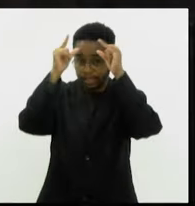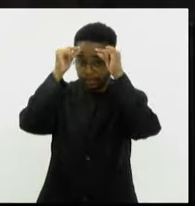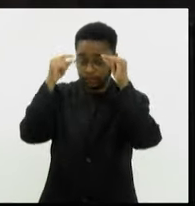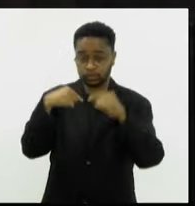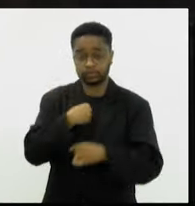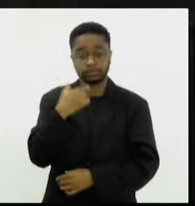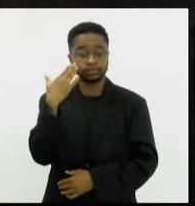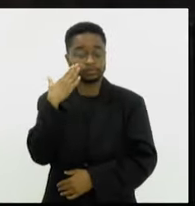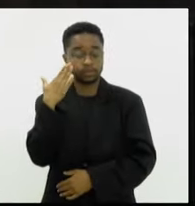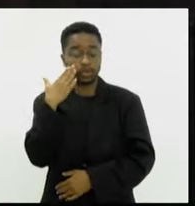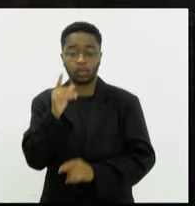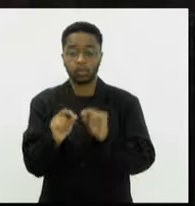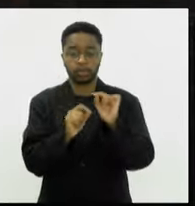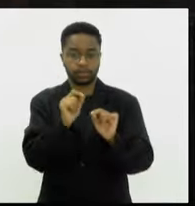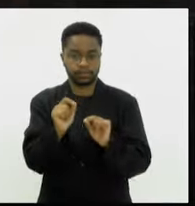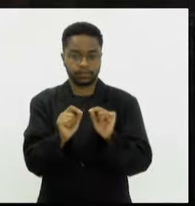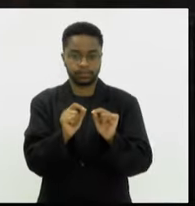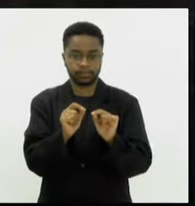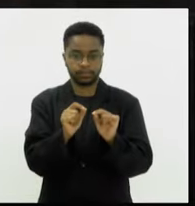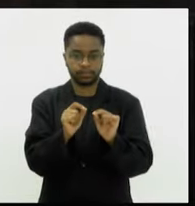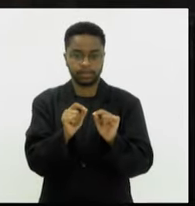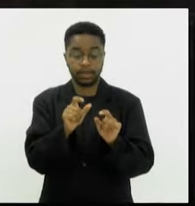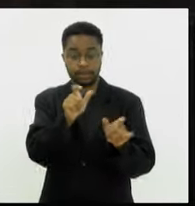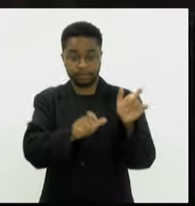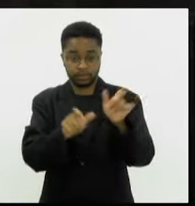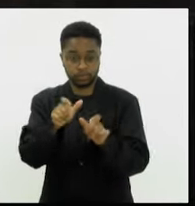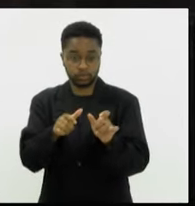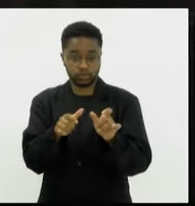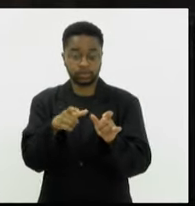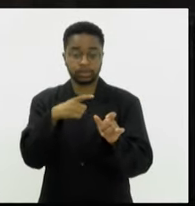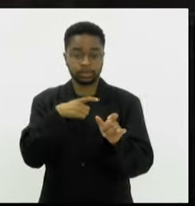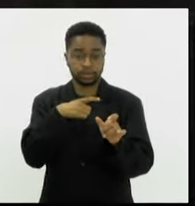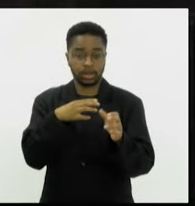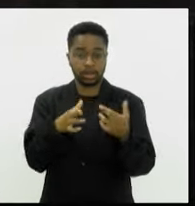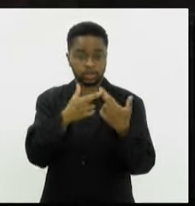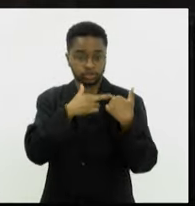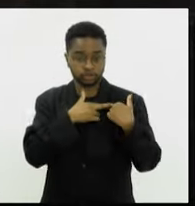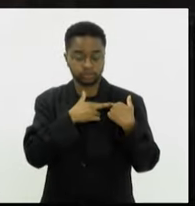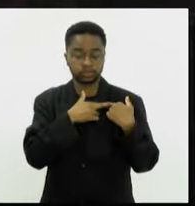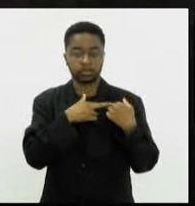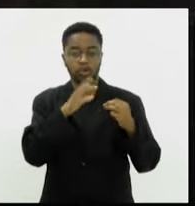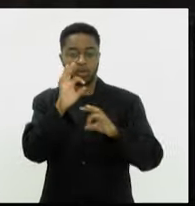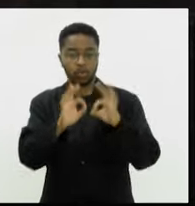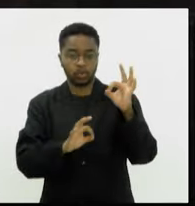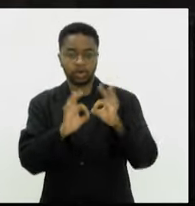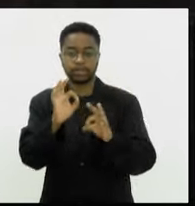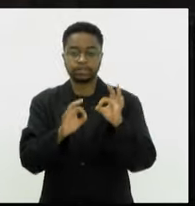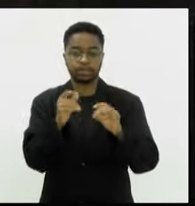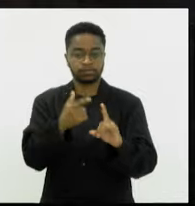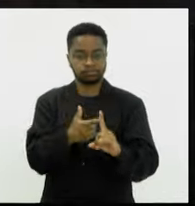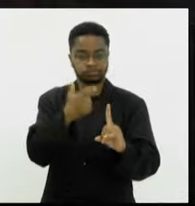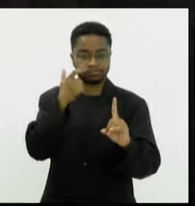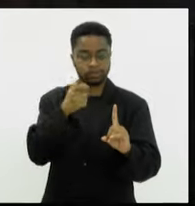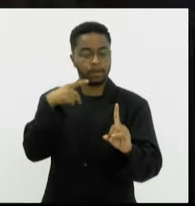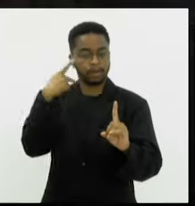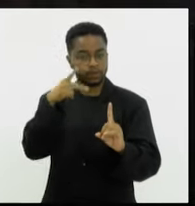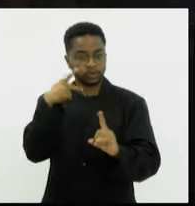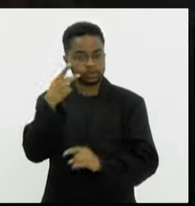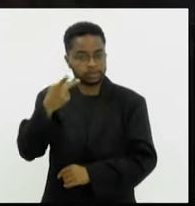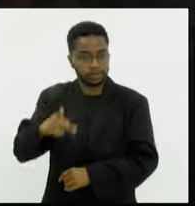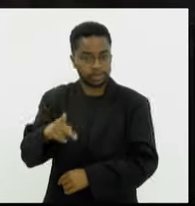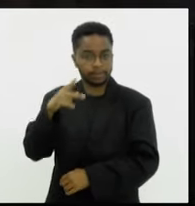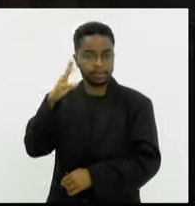saber que aqueles responsáveis por orquestrarem de forma bárbara o assassinato político de